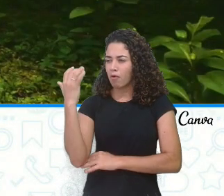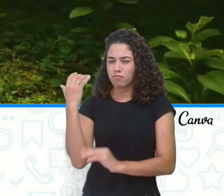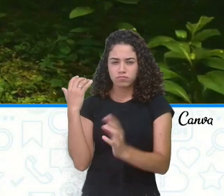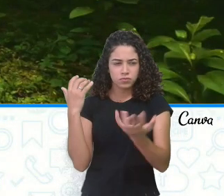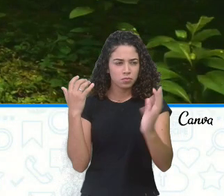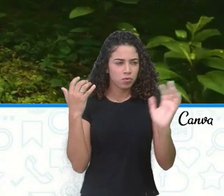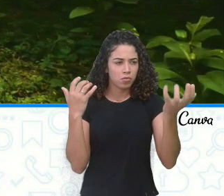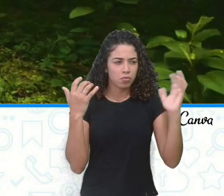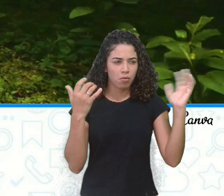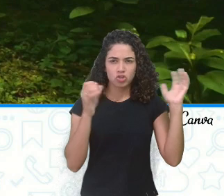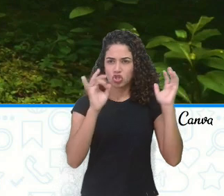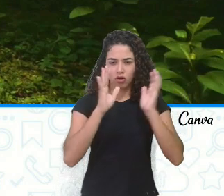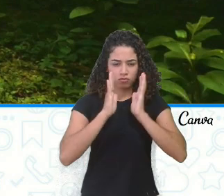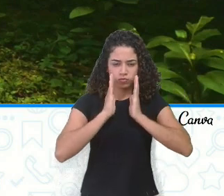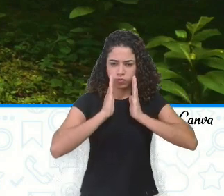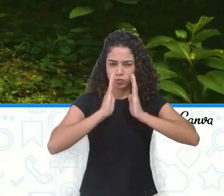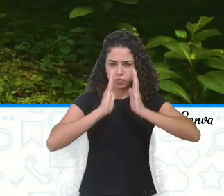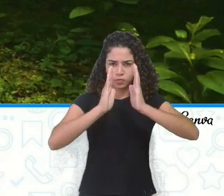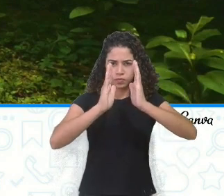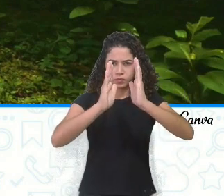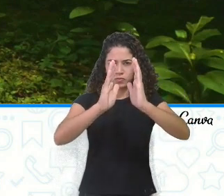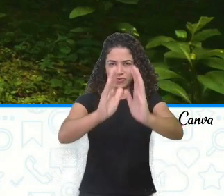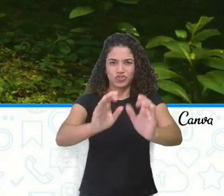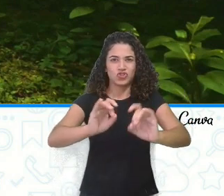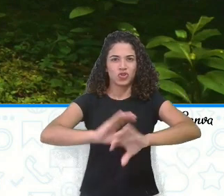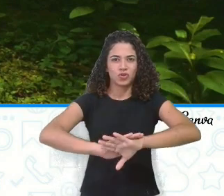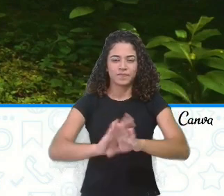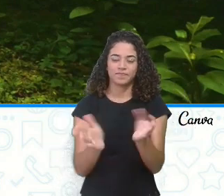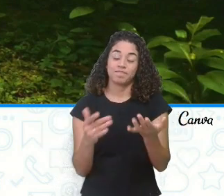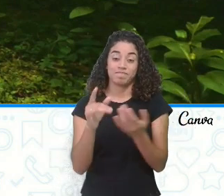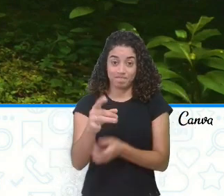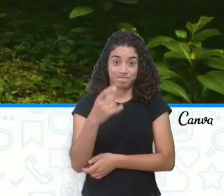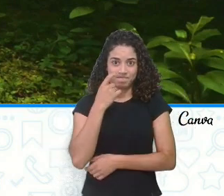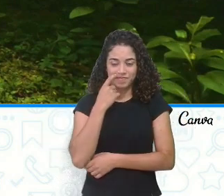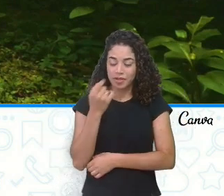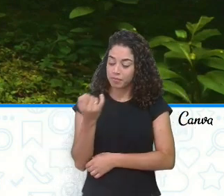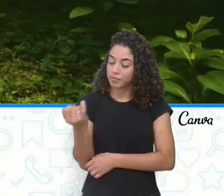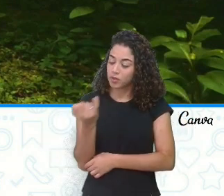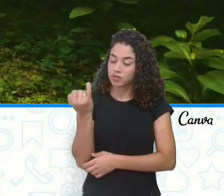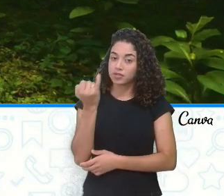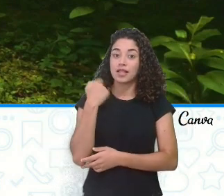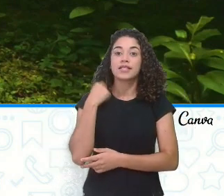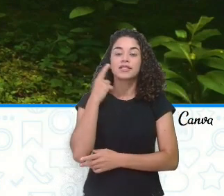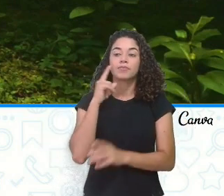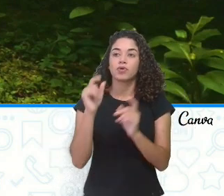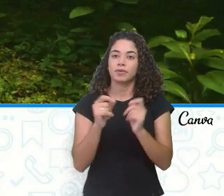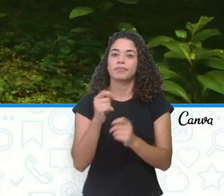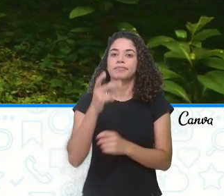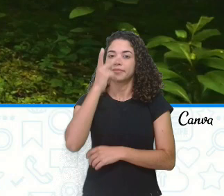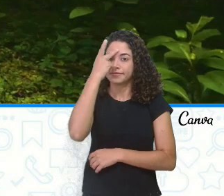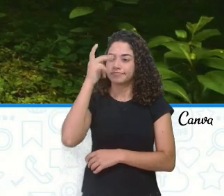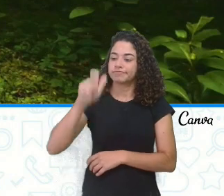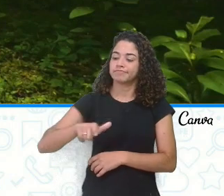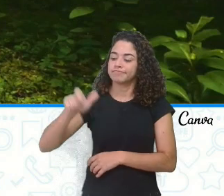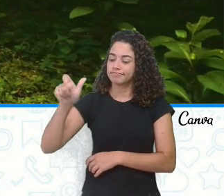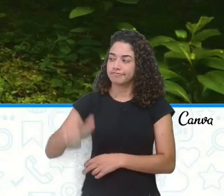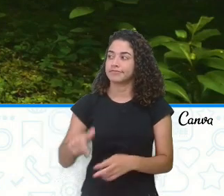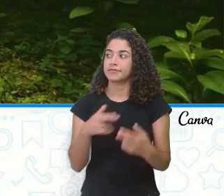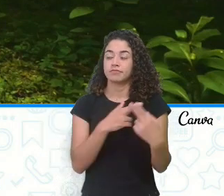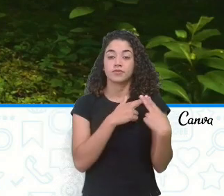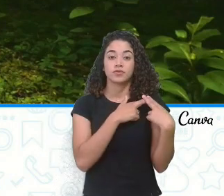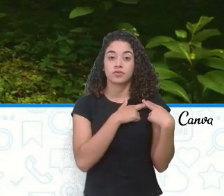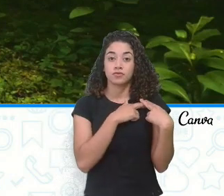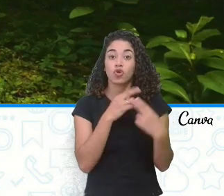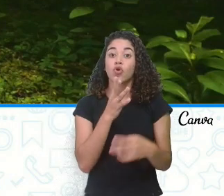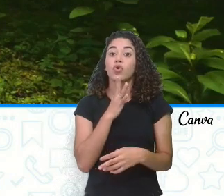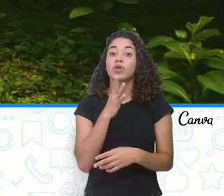vendo assim? Assim, é importante frisar, não é, que tem que ser com pessoas responsáveis, conhecedores